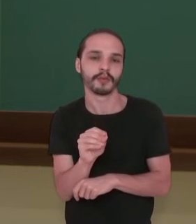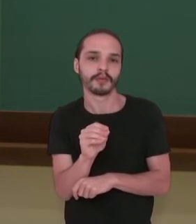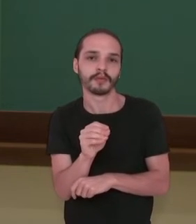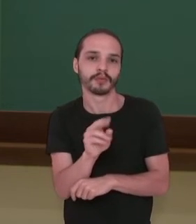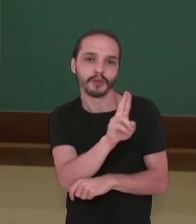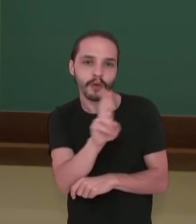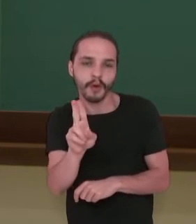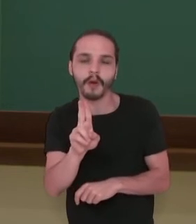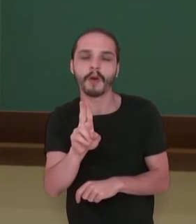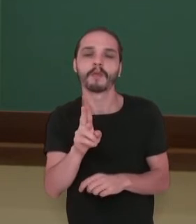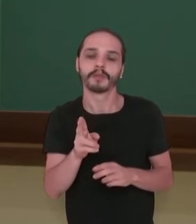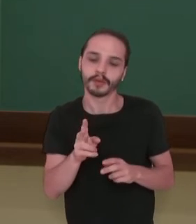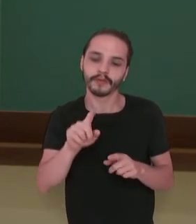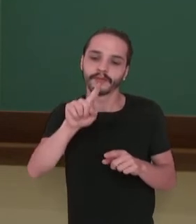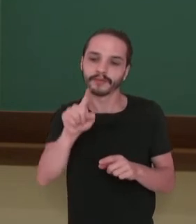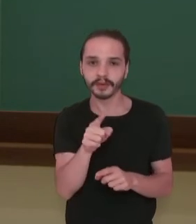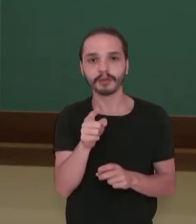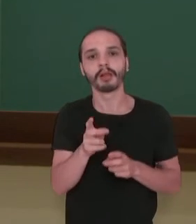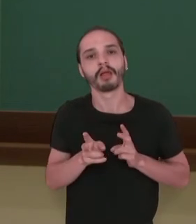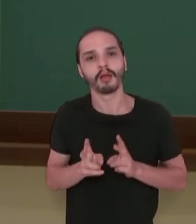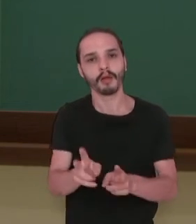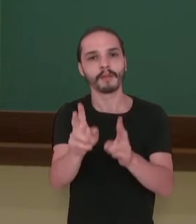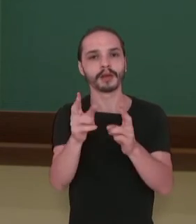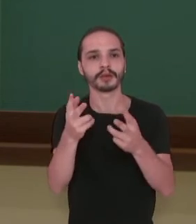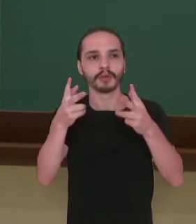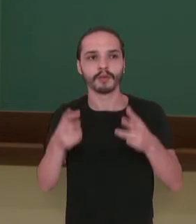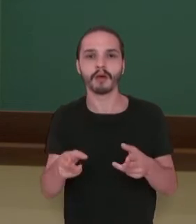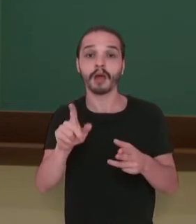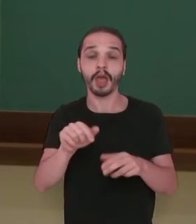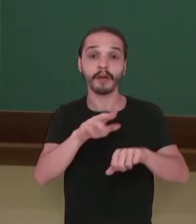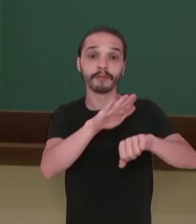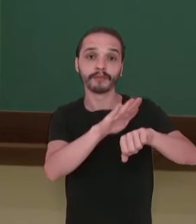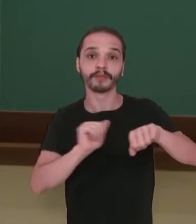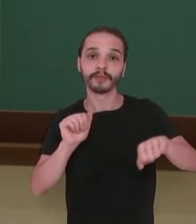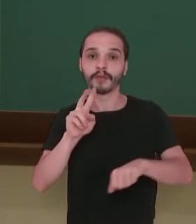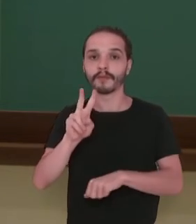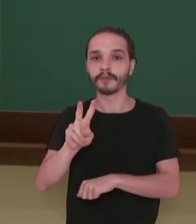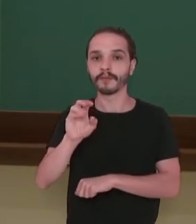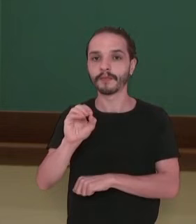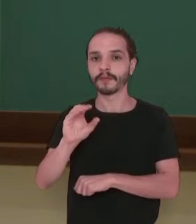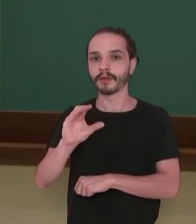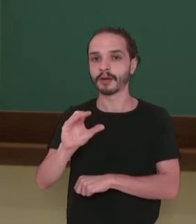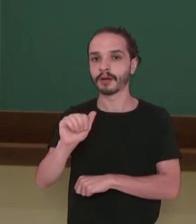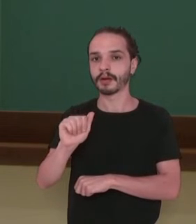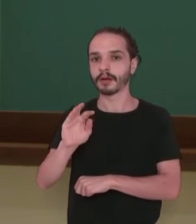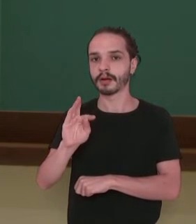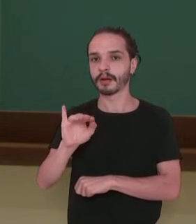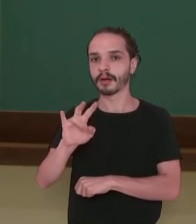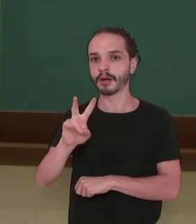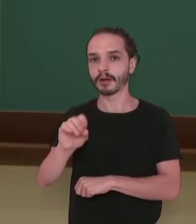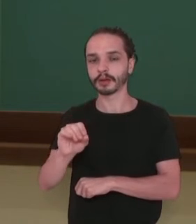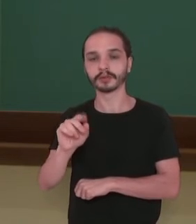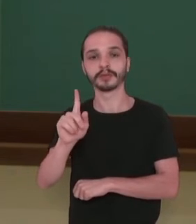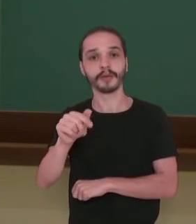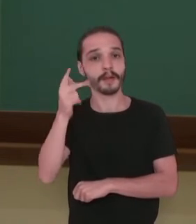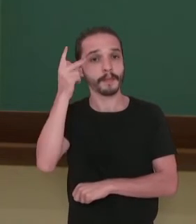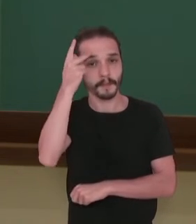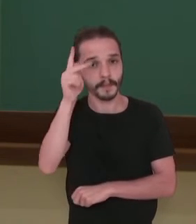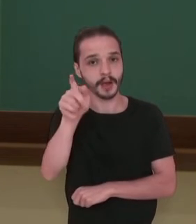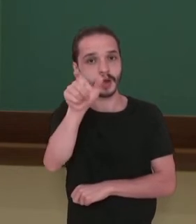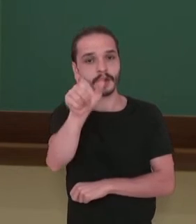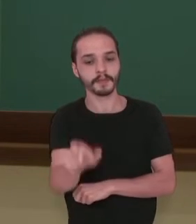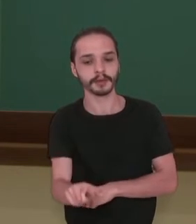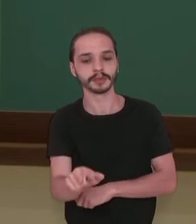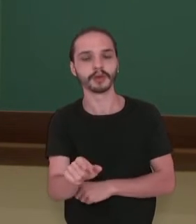aí começa. Então, esse vocativo é a forma que você se direciona à pessoa que escreveu a carta, né? Que escreveu, ou